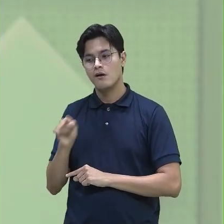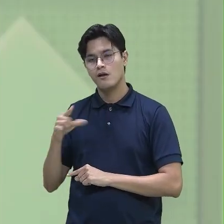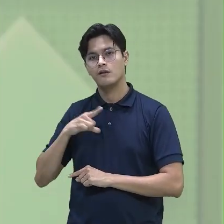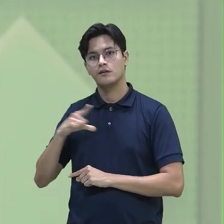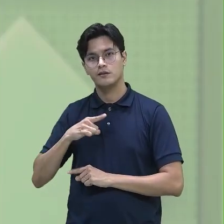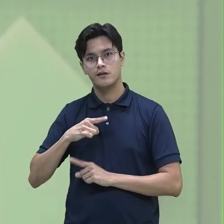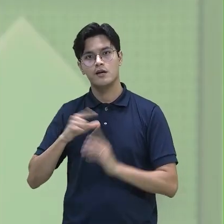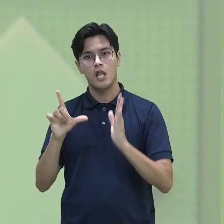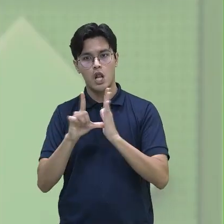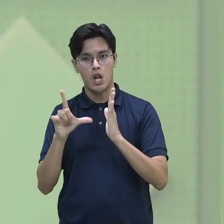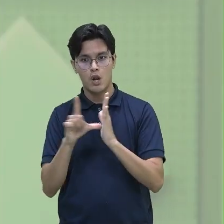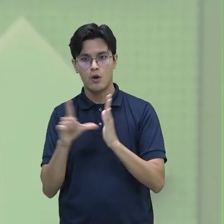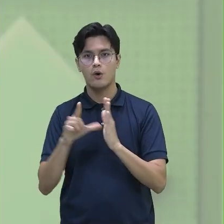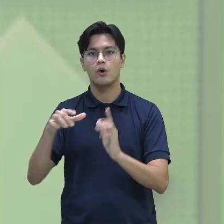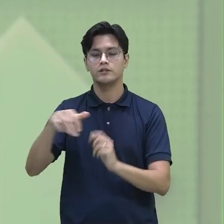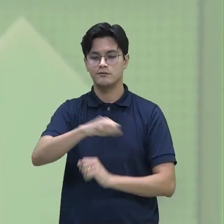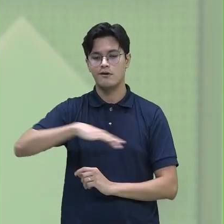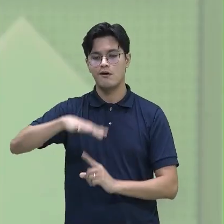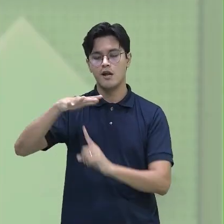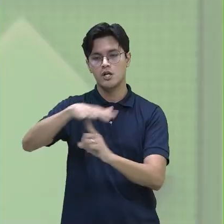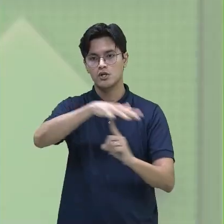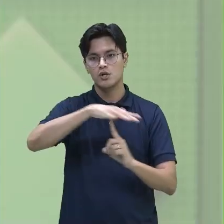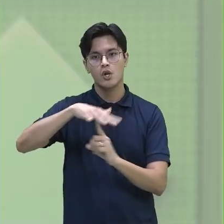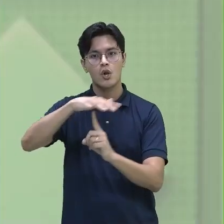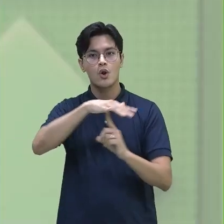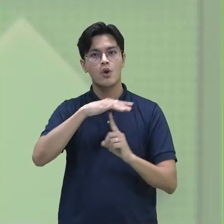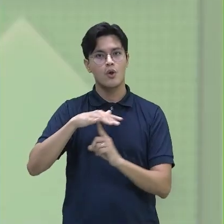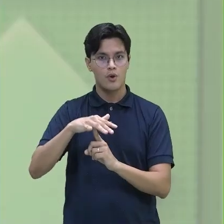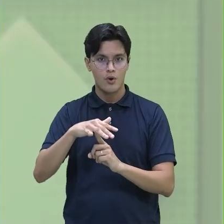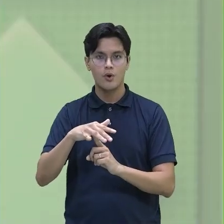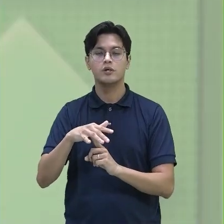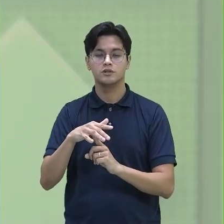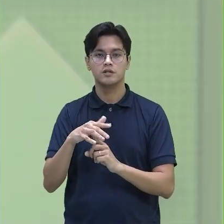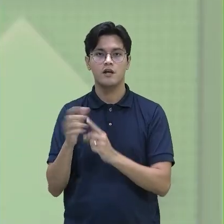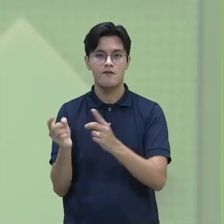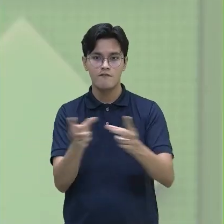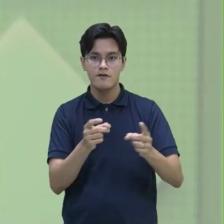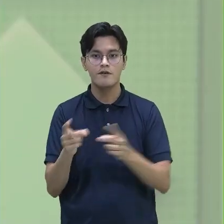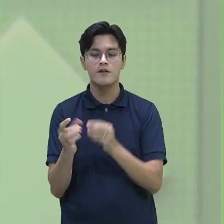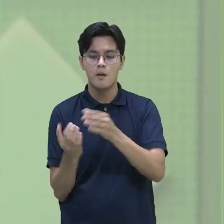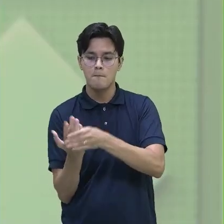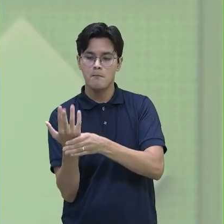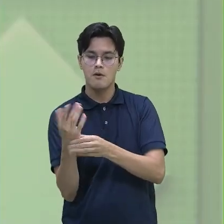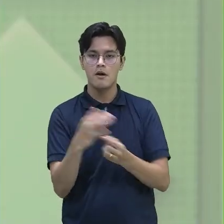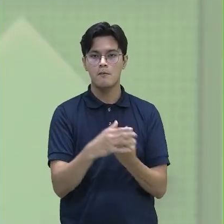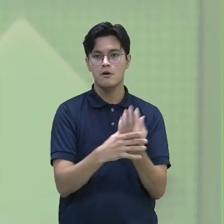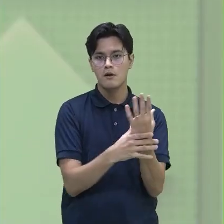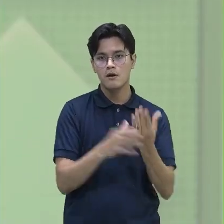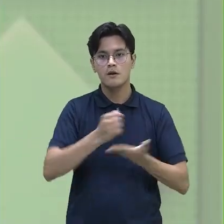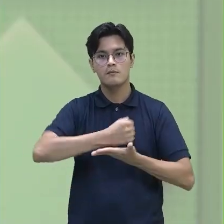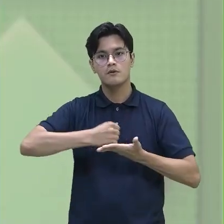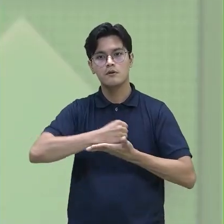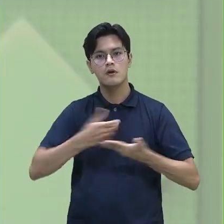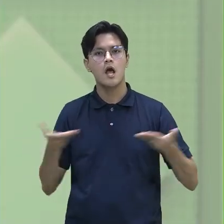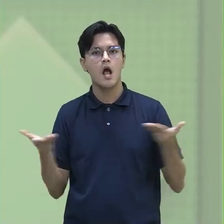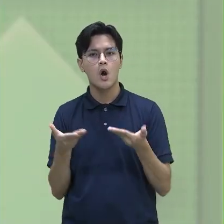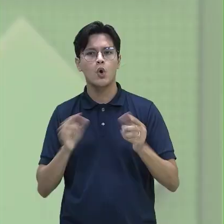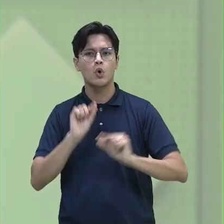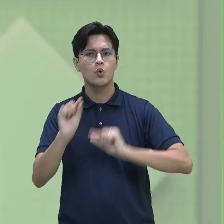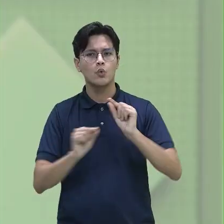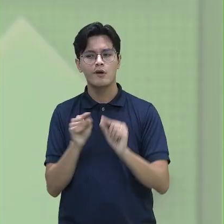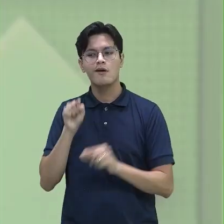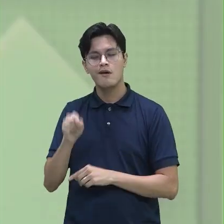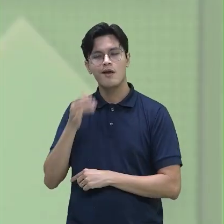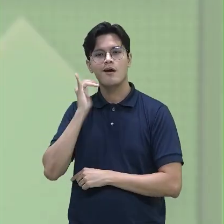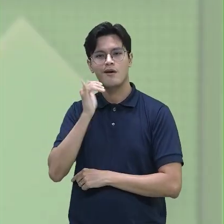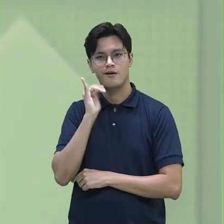bancas, né, em feiras em feiras de plantas medicinais, e nós vamos ver agora um relato